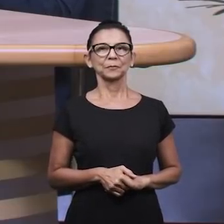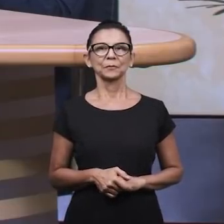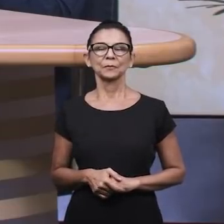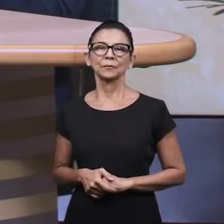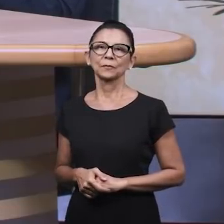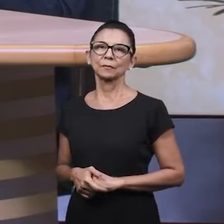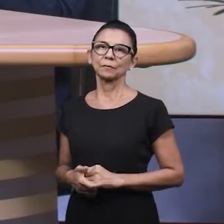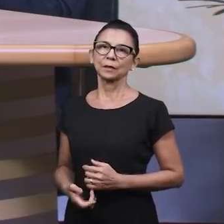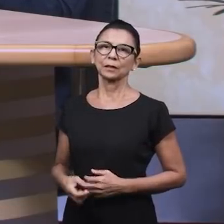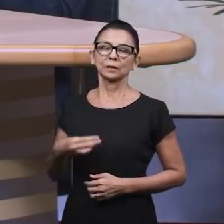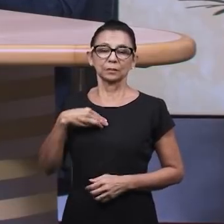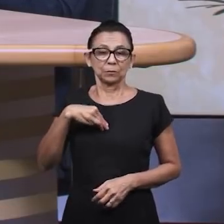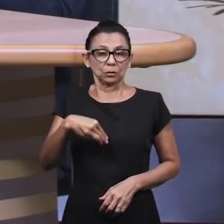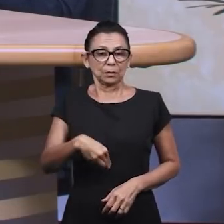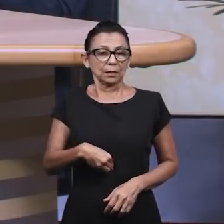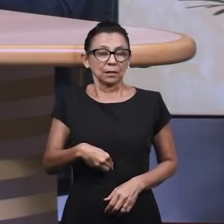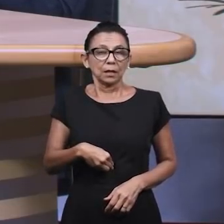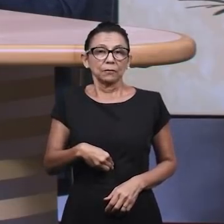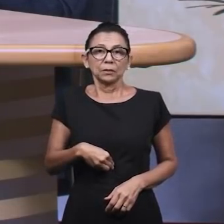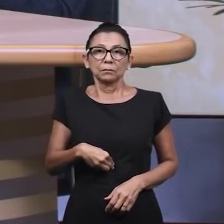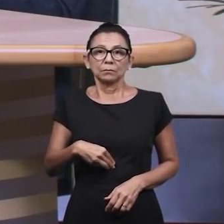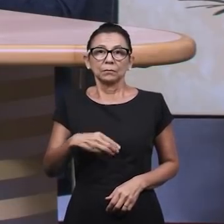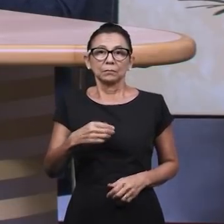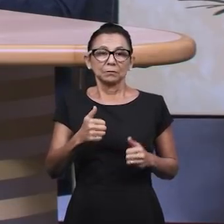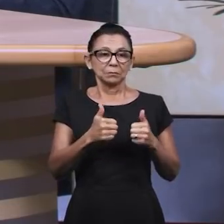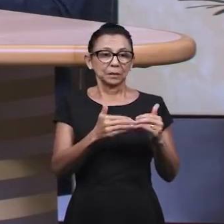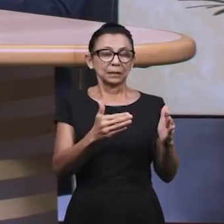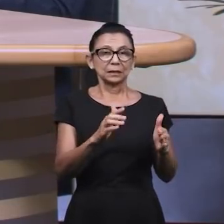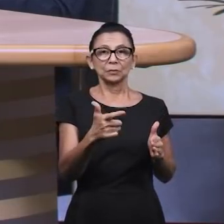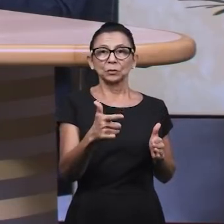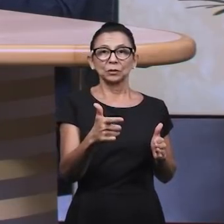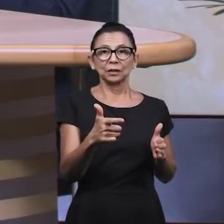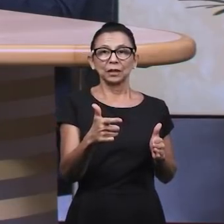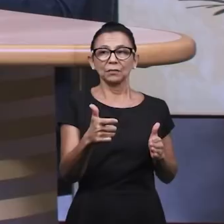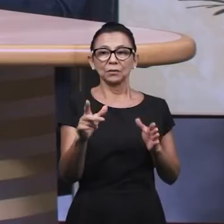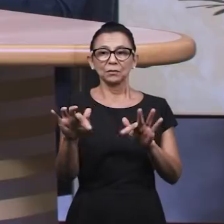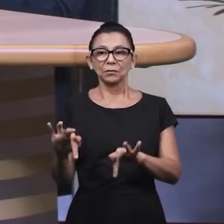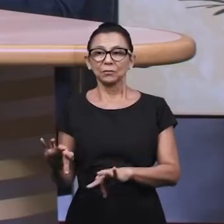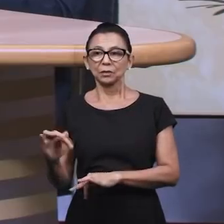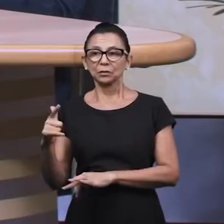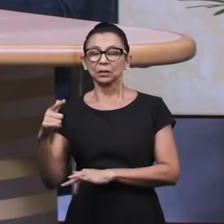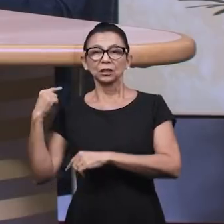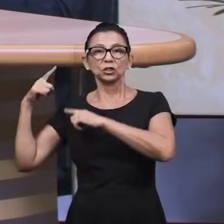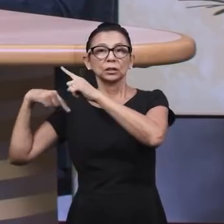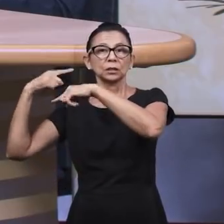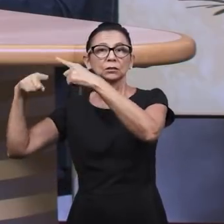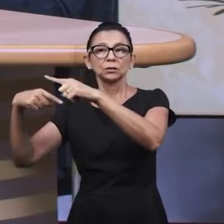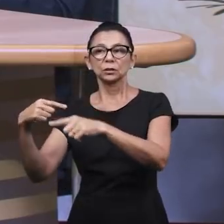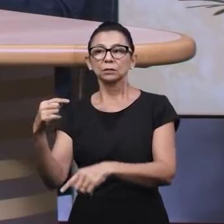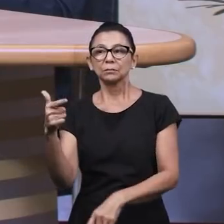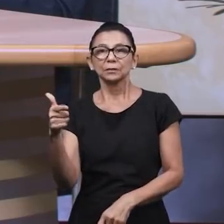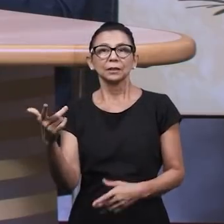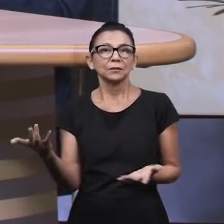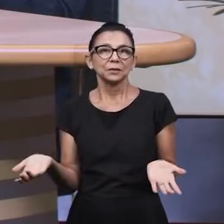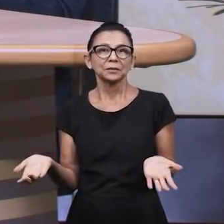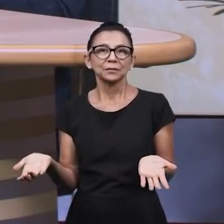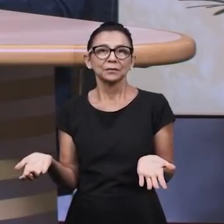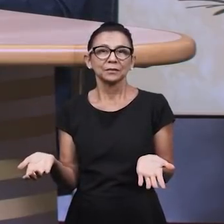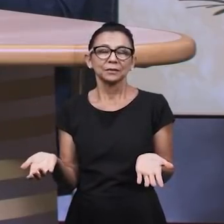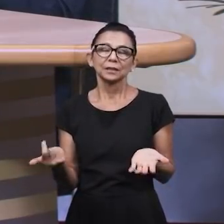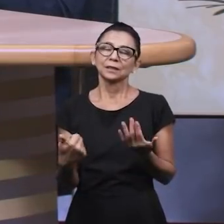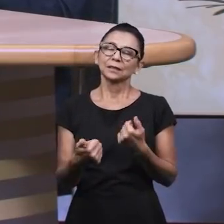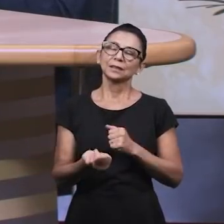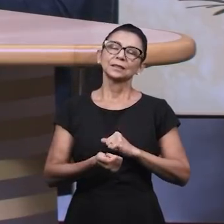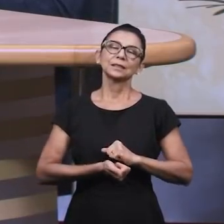Melquisedeque, em termos de ter sido um homem que não teve princípio, não teve fim, não teve genealogia, né? Não teve genealogia. Então